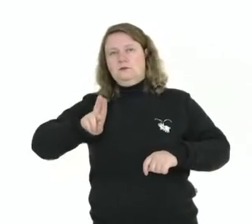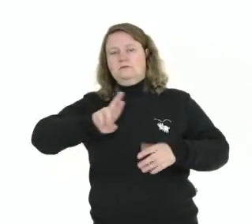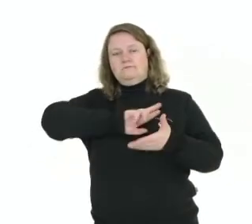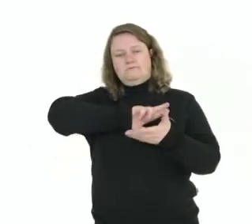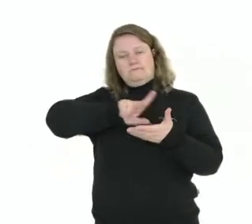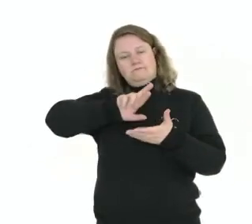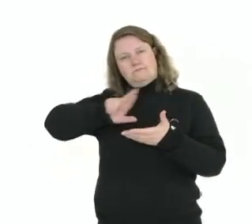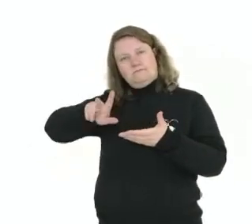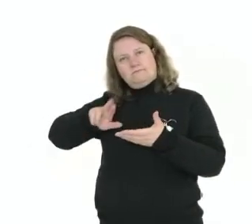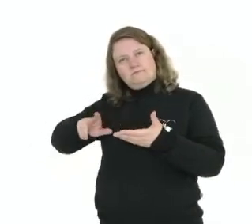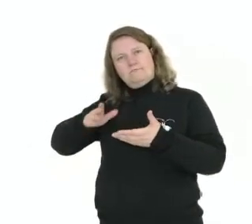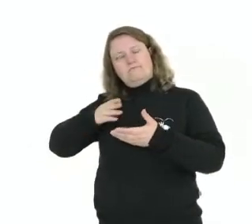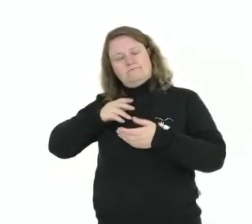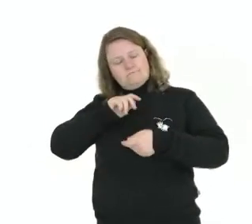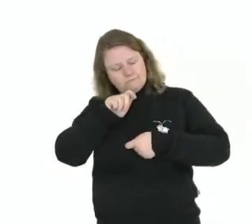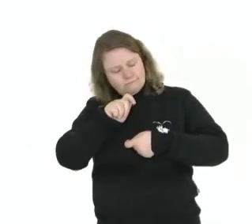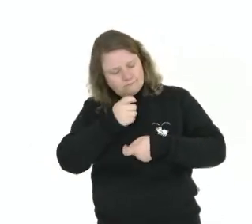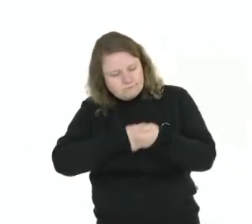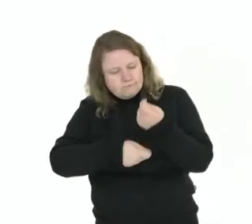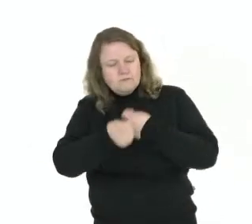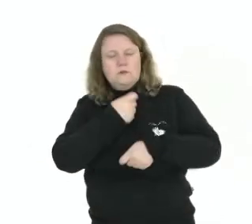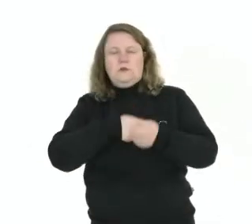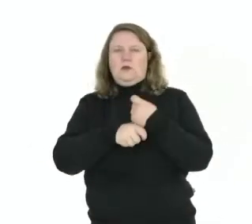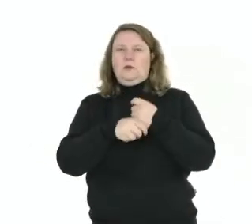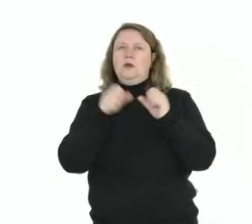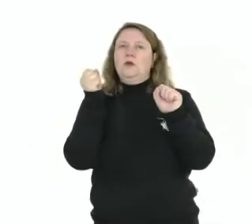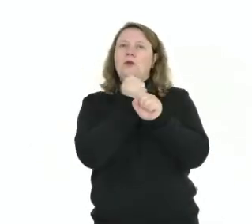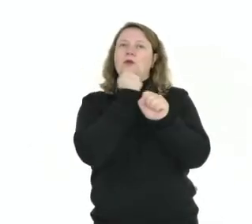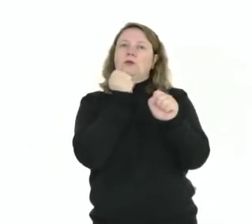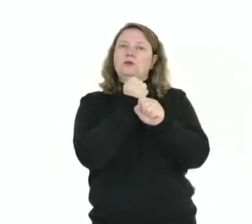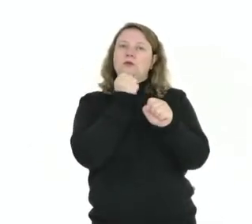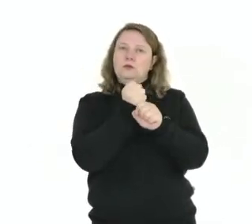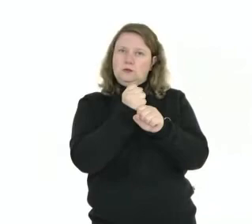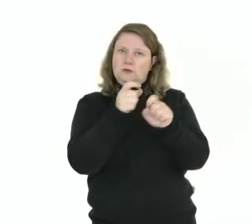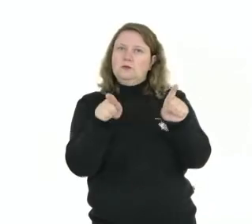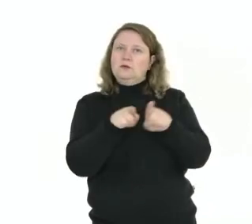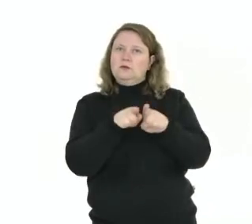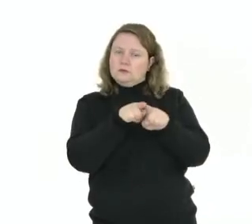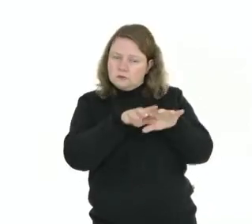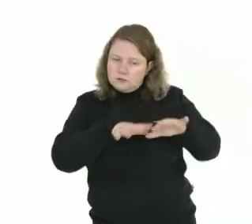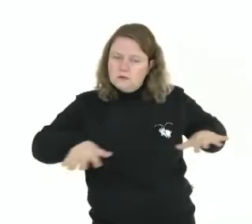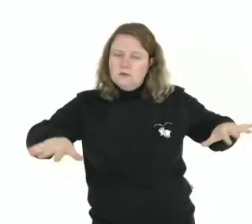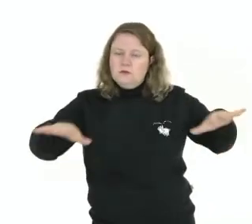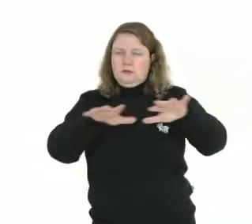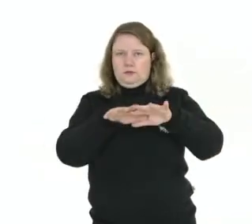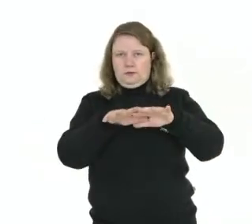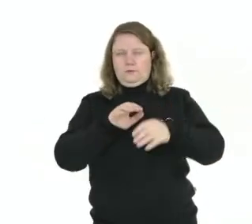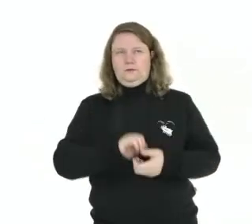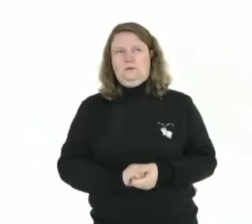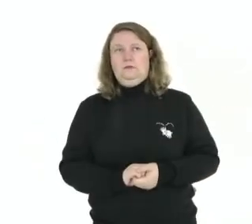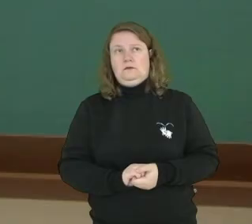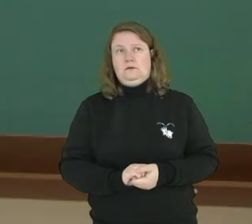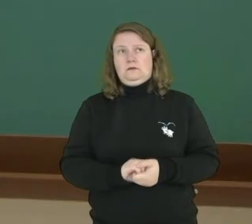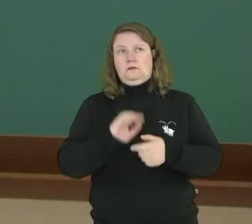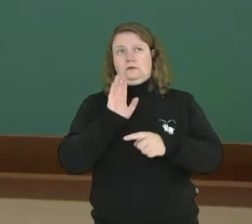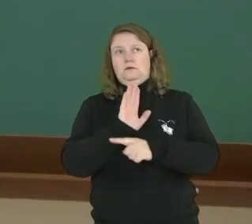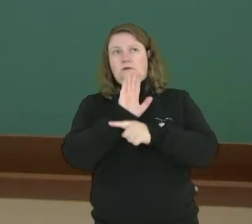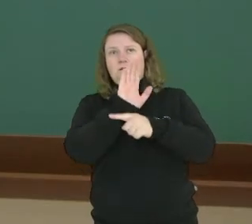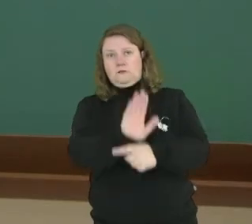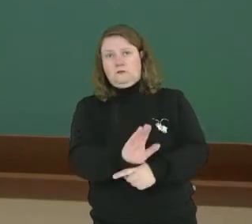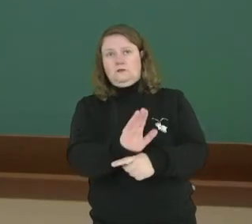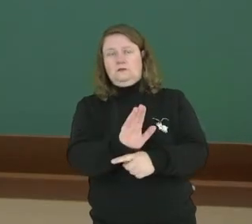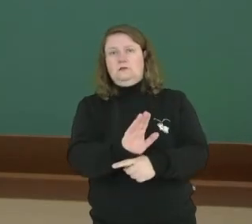atividades. Destacamos a questão da construção civil, a madeira utilizada na construção civil, né? Além disso, contribui para a extração